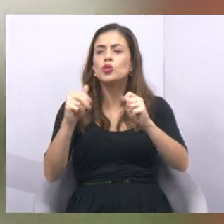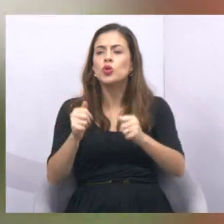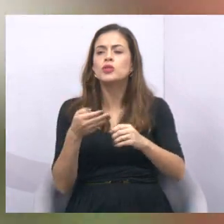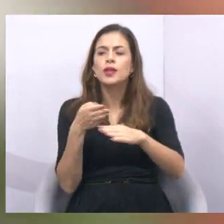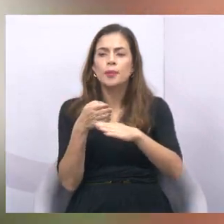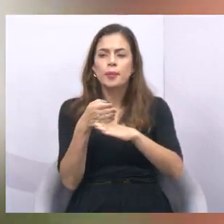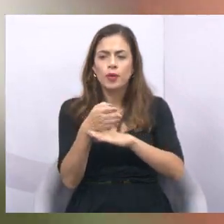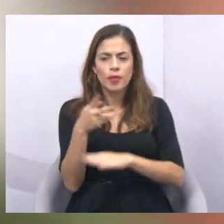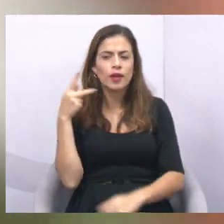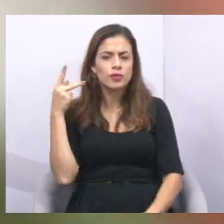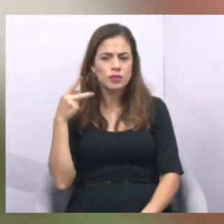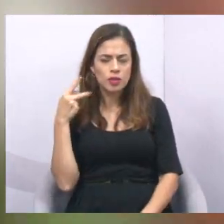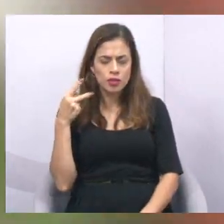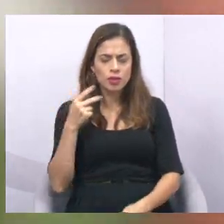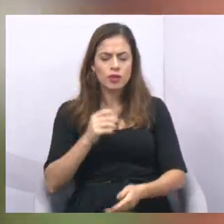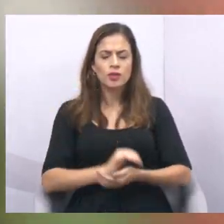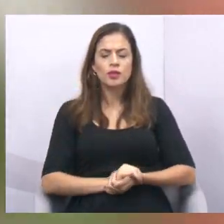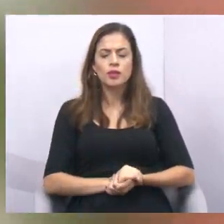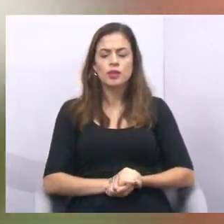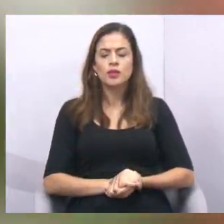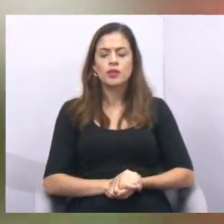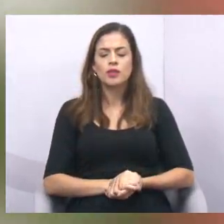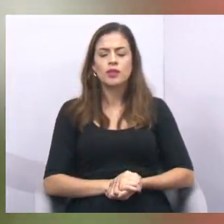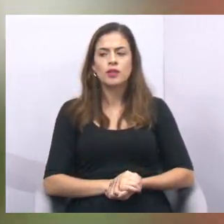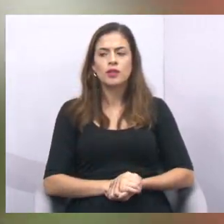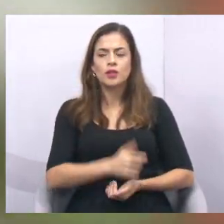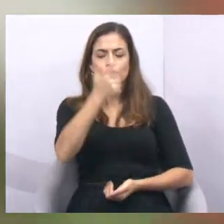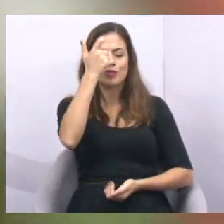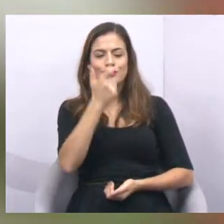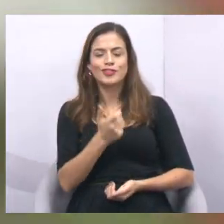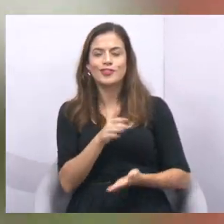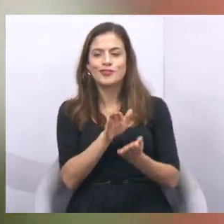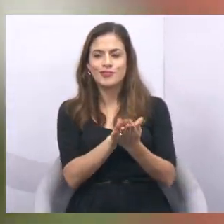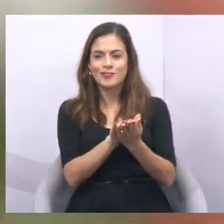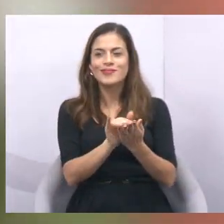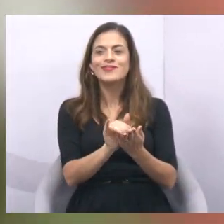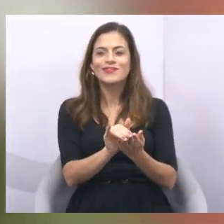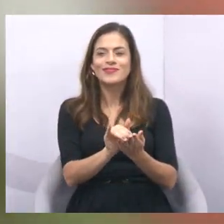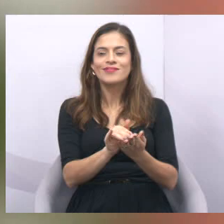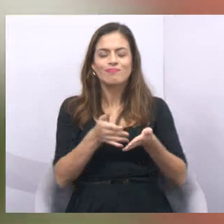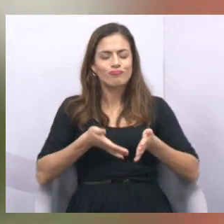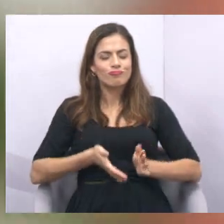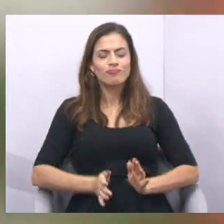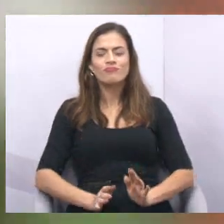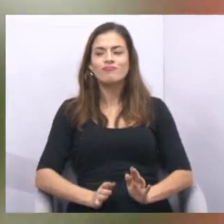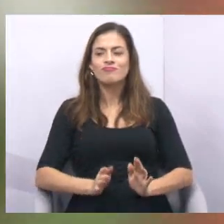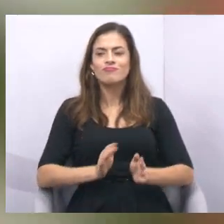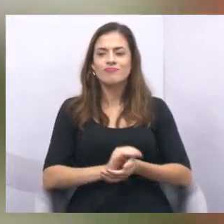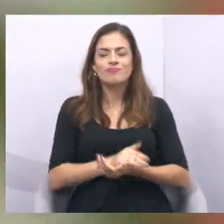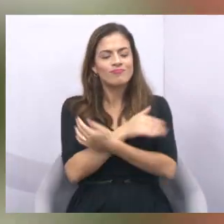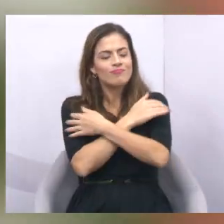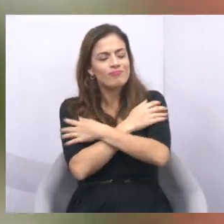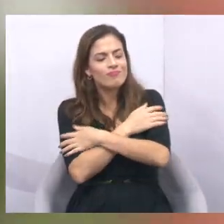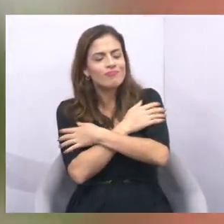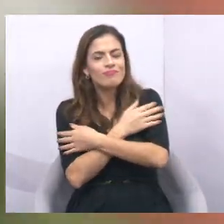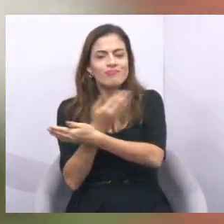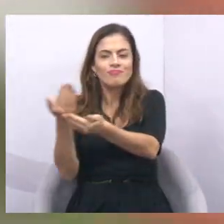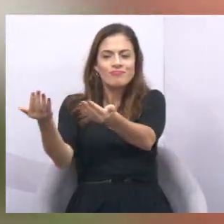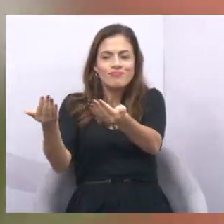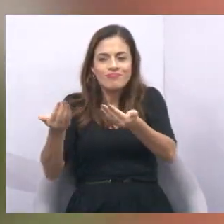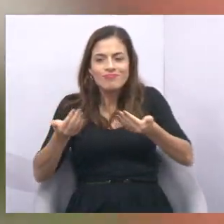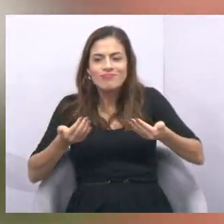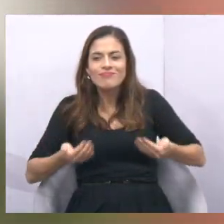e, principalmente, como jacareense que sou, estou de braços abertos a receber esse